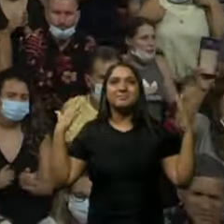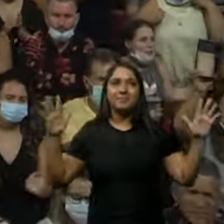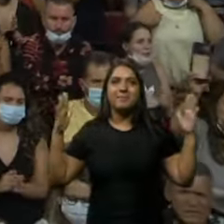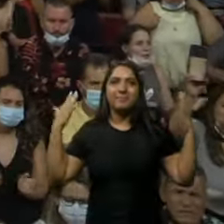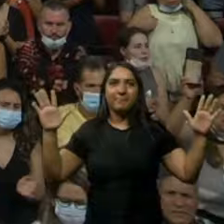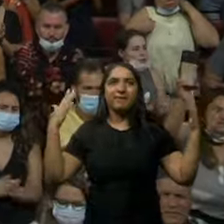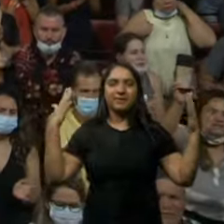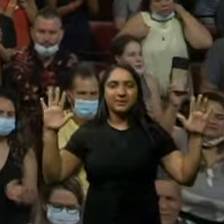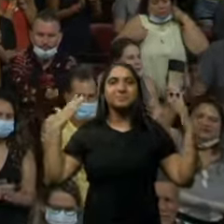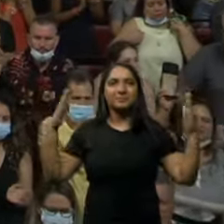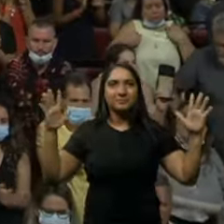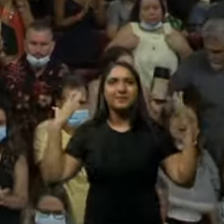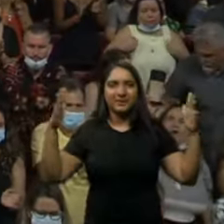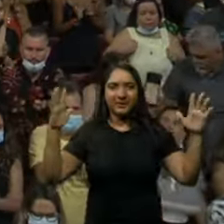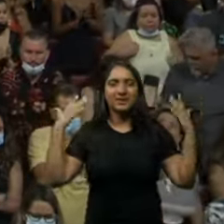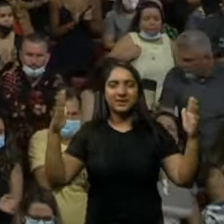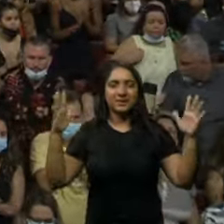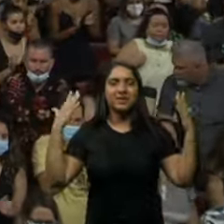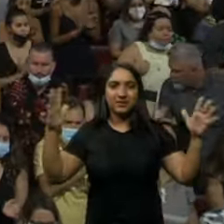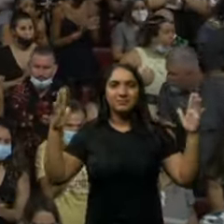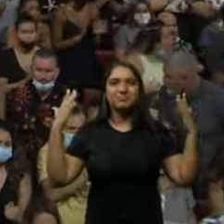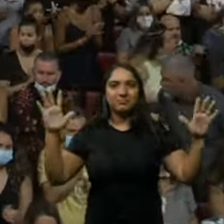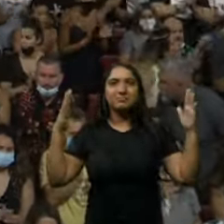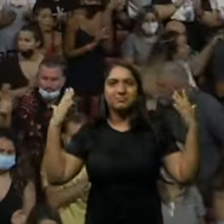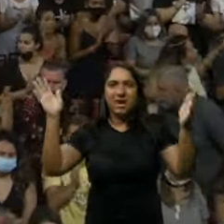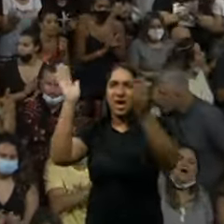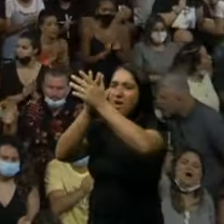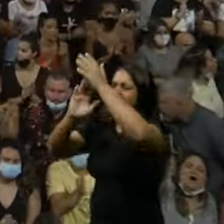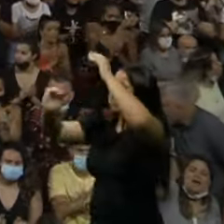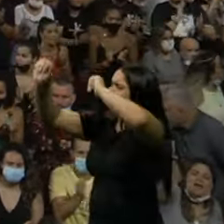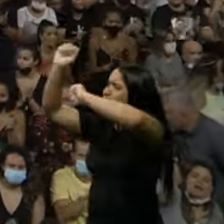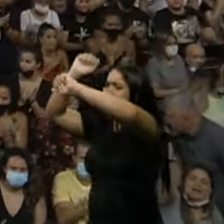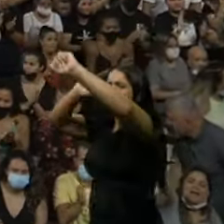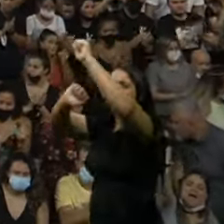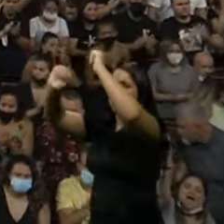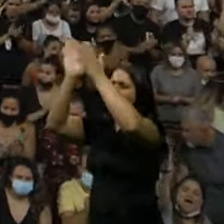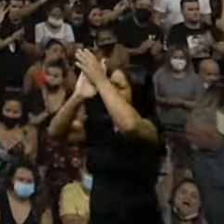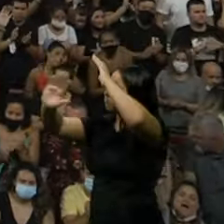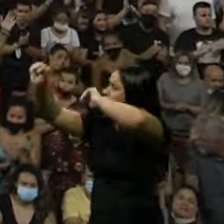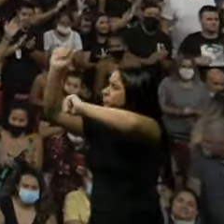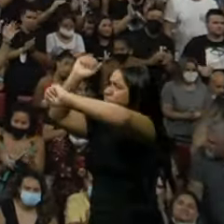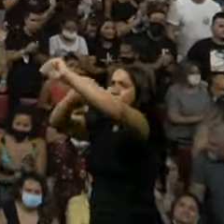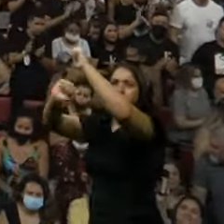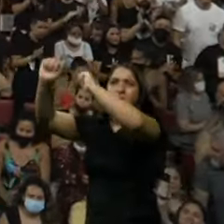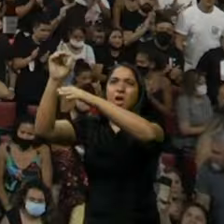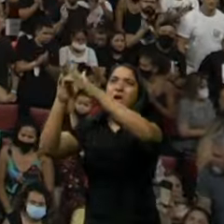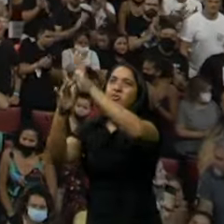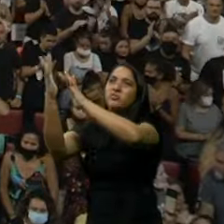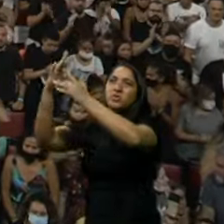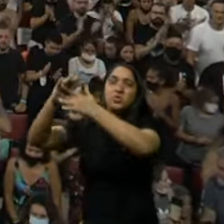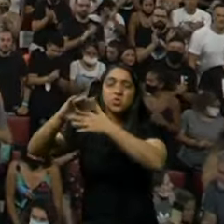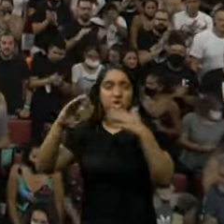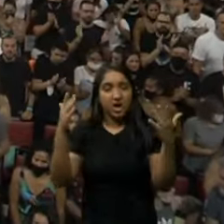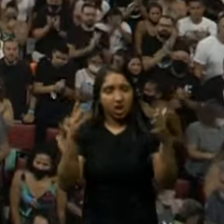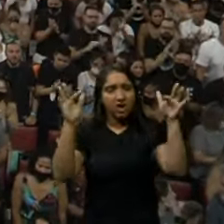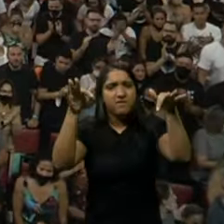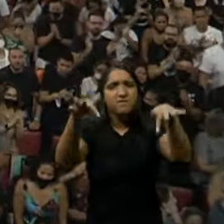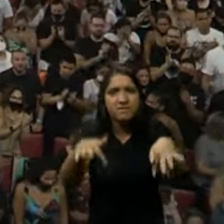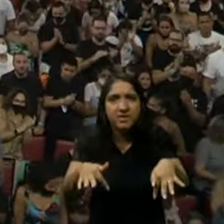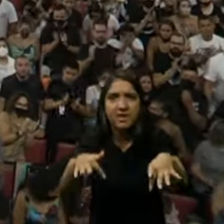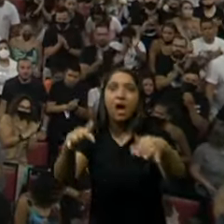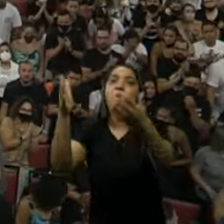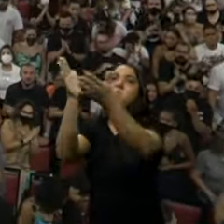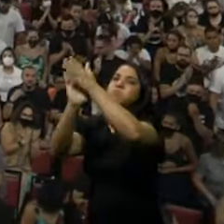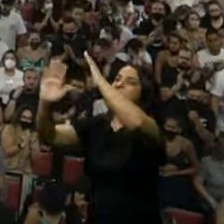I Adore a Jesus Adore ao Senhor vamos encerrar adorando ao Senhor adorando ao Senhor adorando ao senhor a